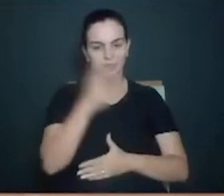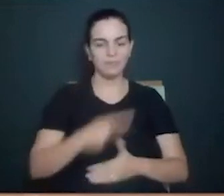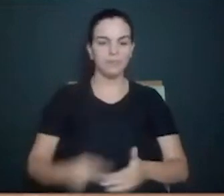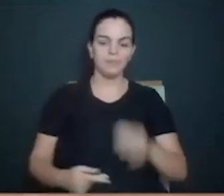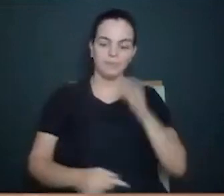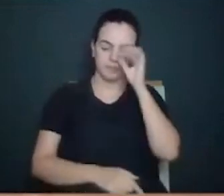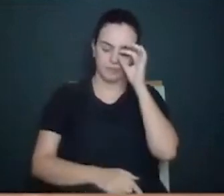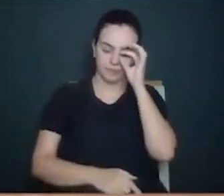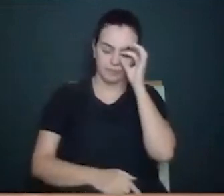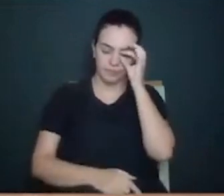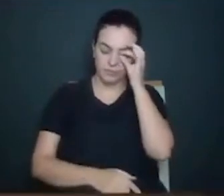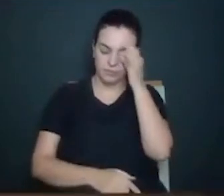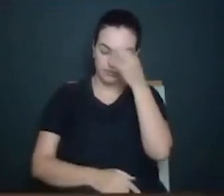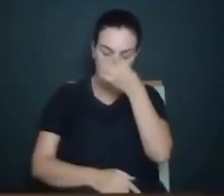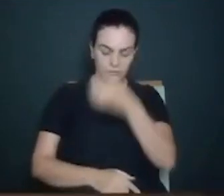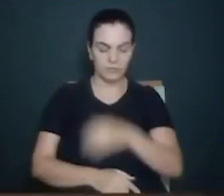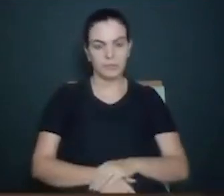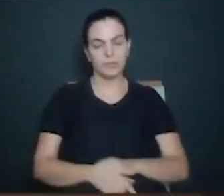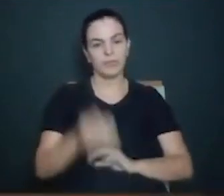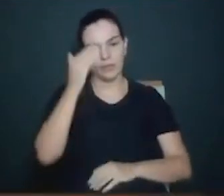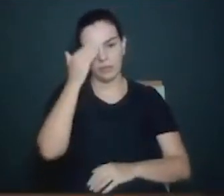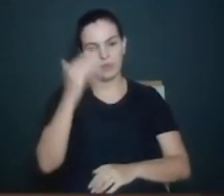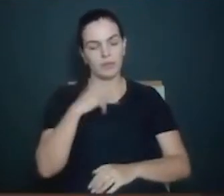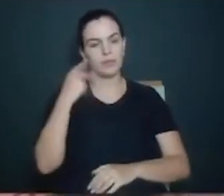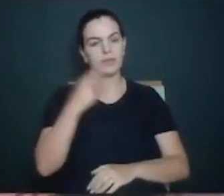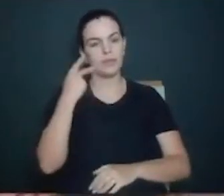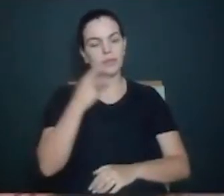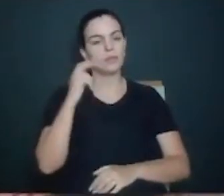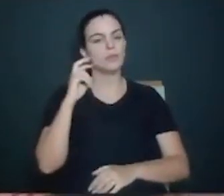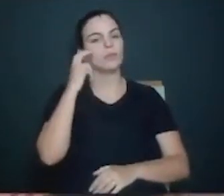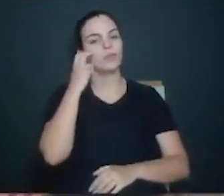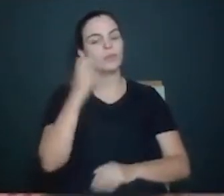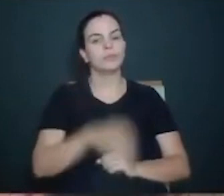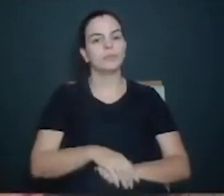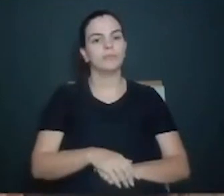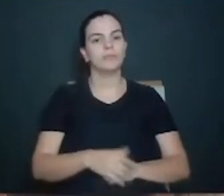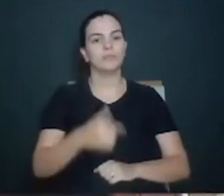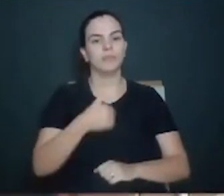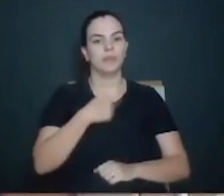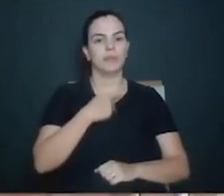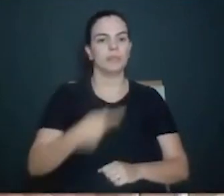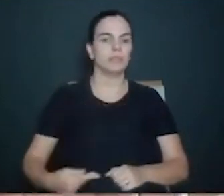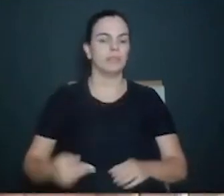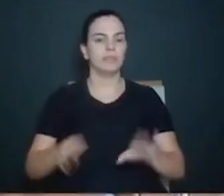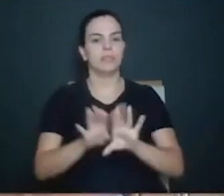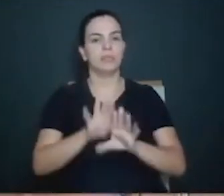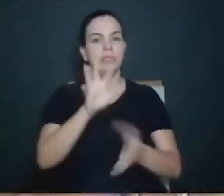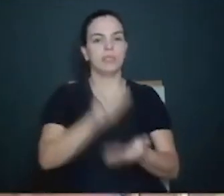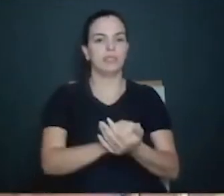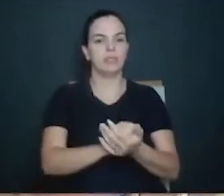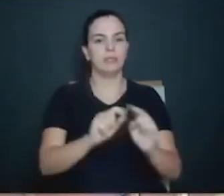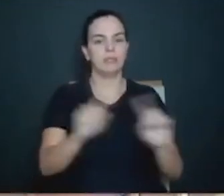Falkdel. Obrigado, vereador João das Cinco Irmãos. Esse presidente também estava inscrito, porém há apenas